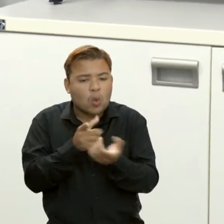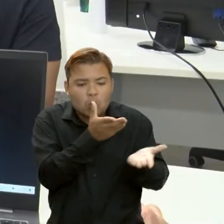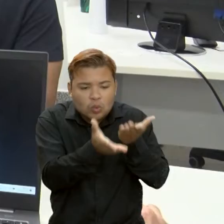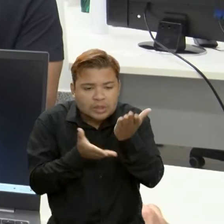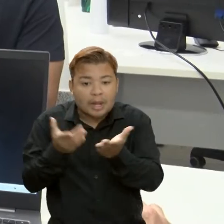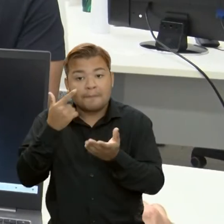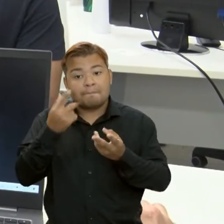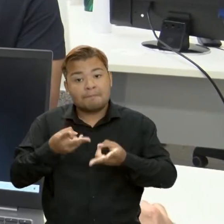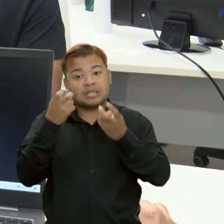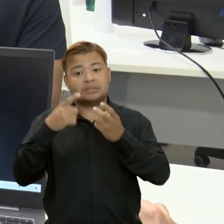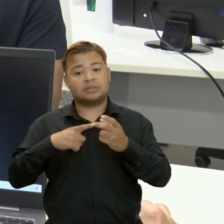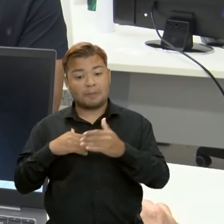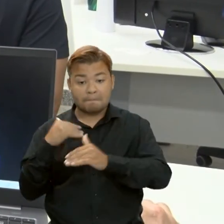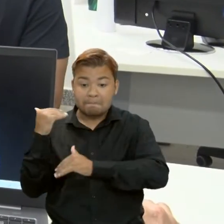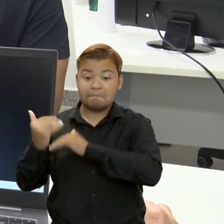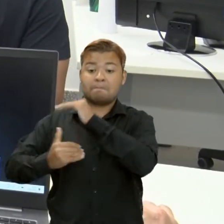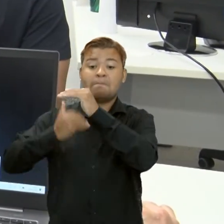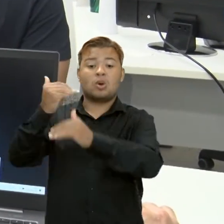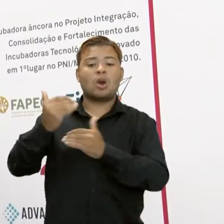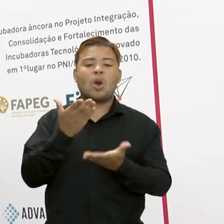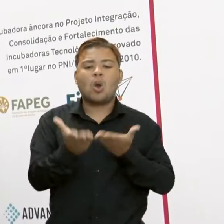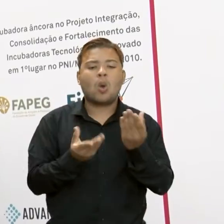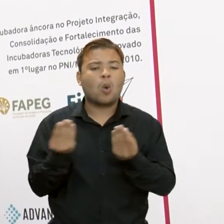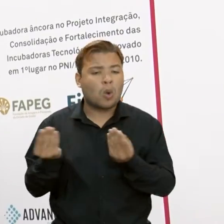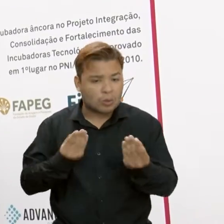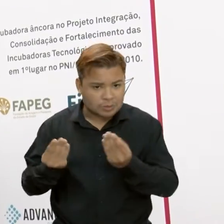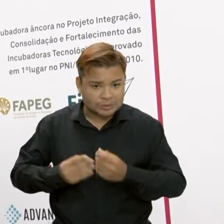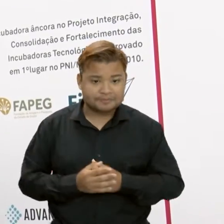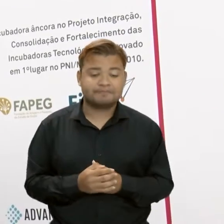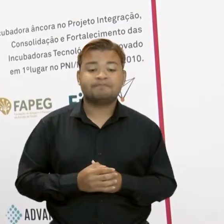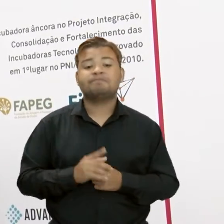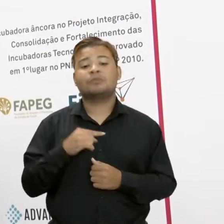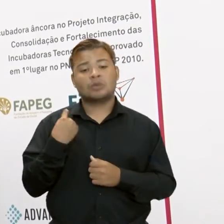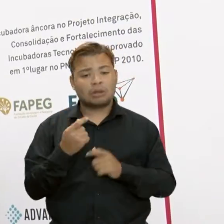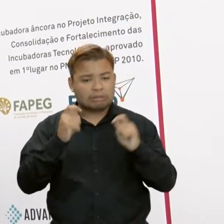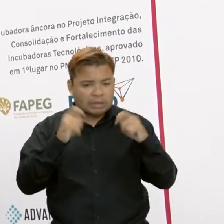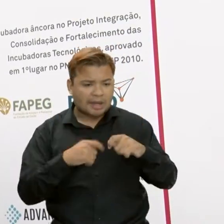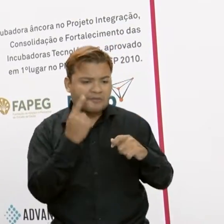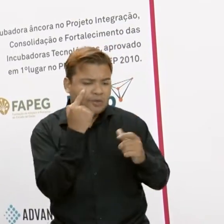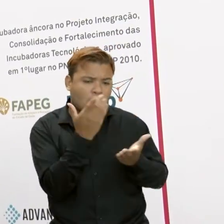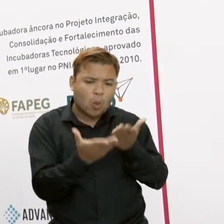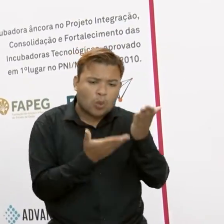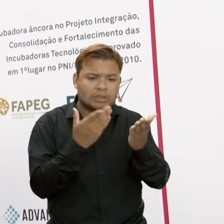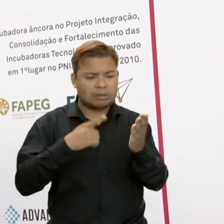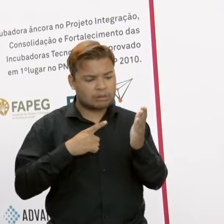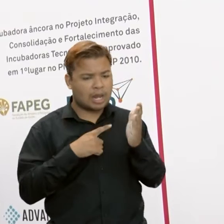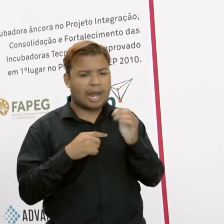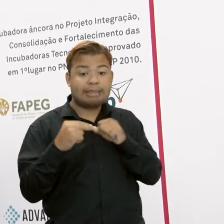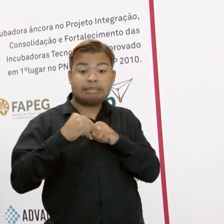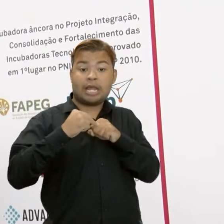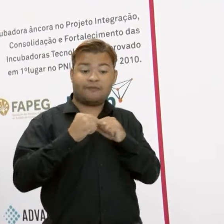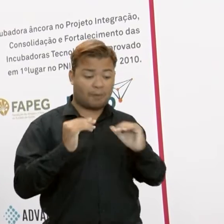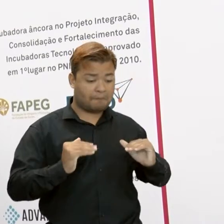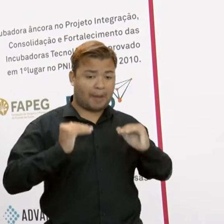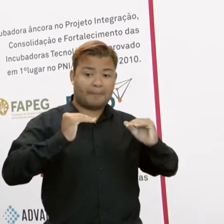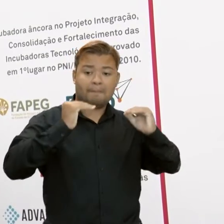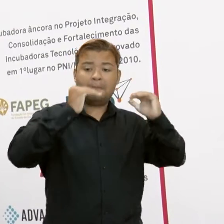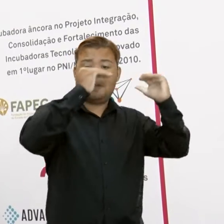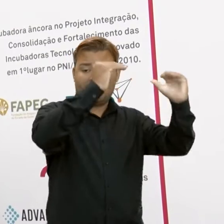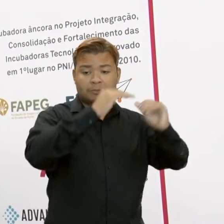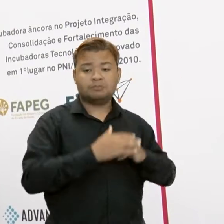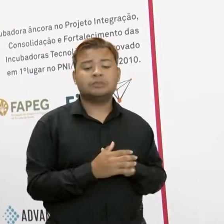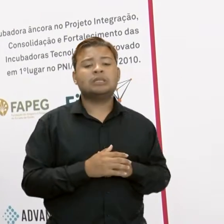progresso desse cuidado. Então, a nossa forma é conseguir escalar o cuidado, levar esse cuidado para cada vez